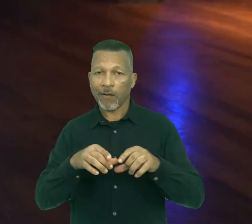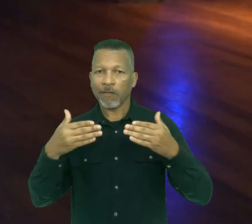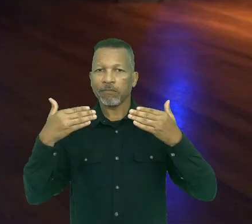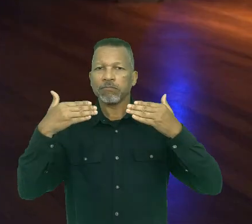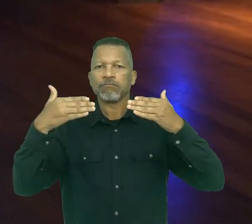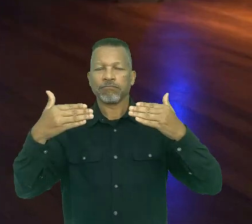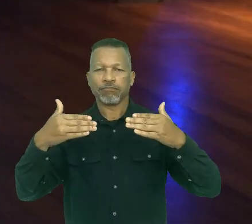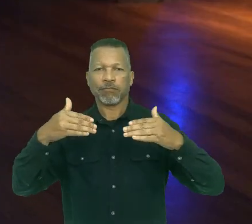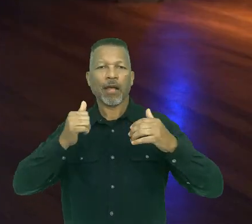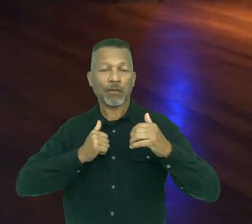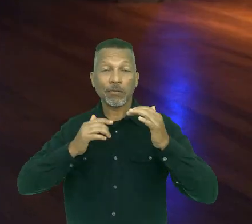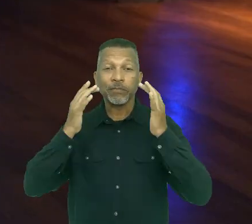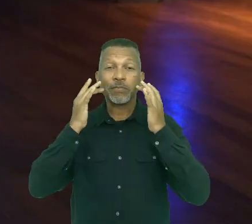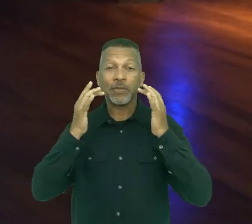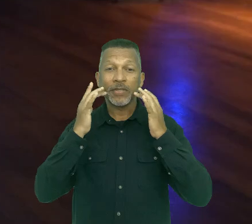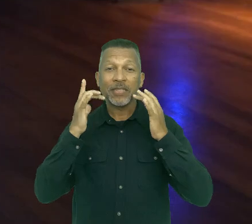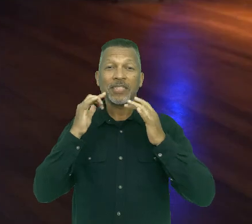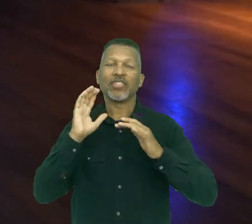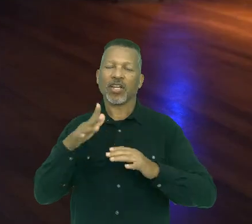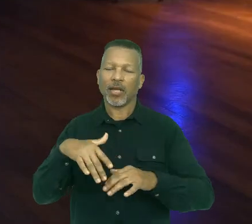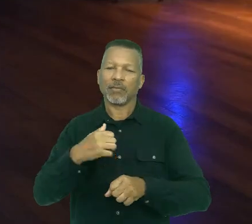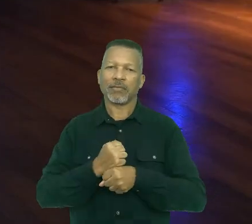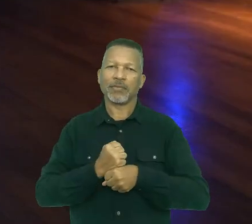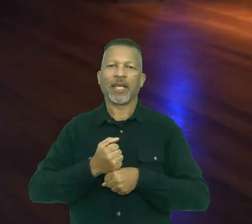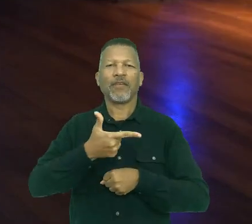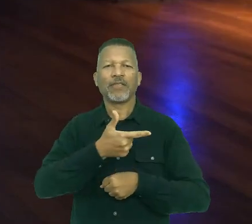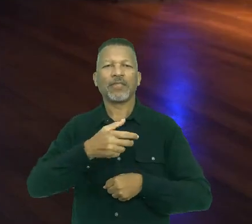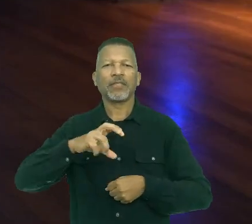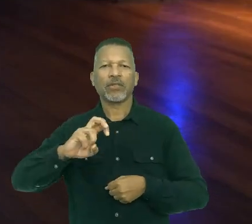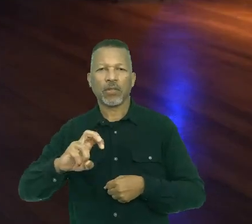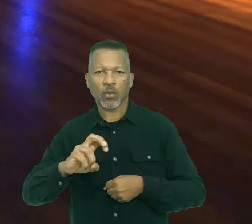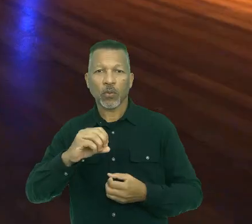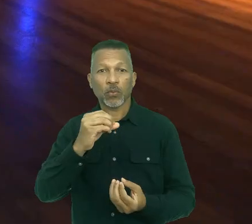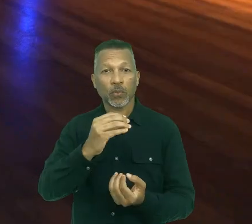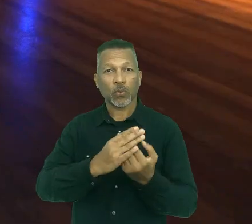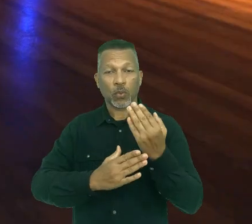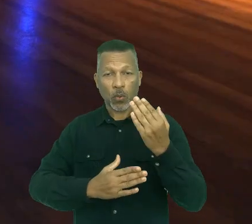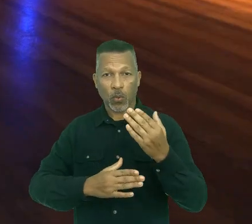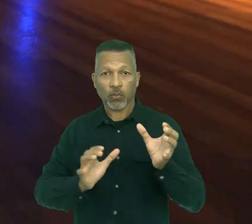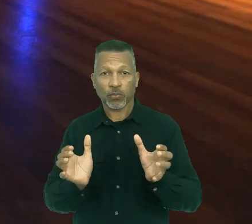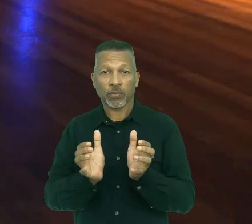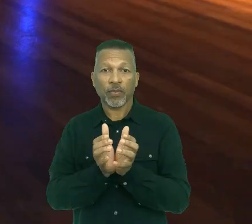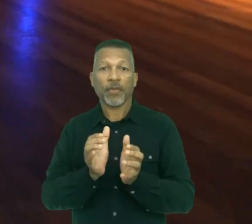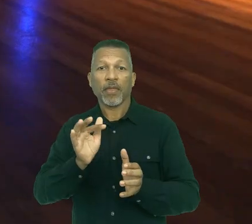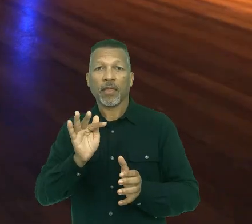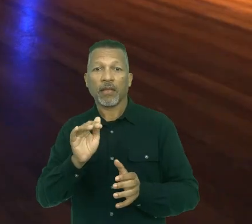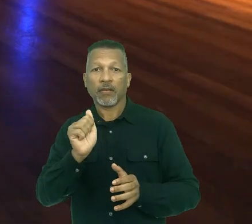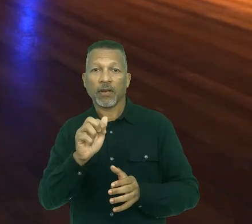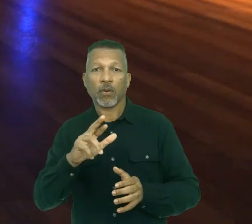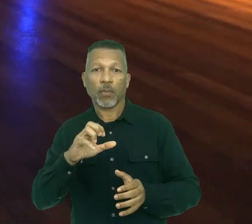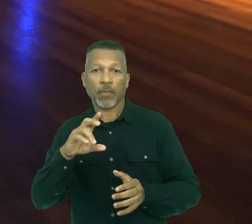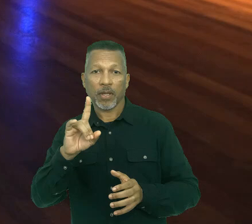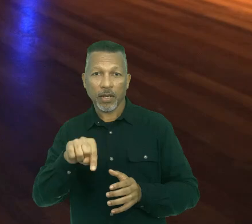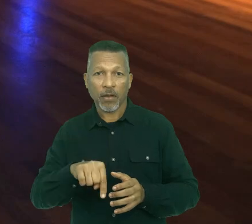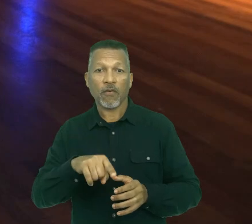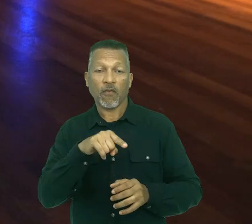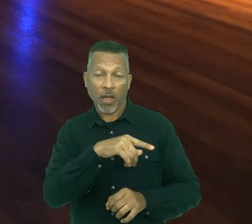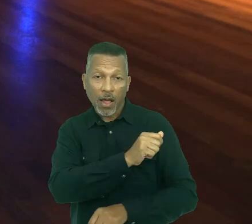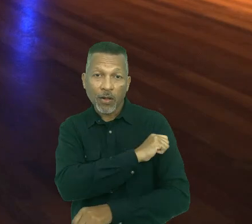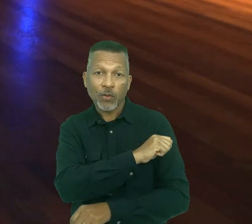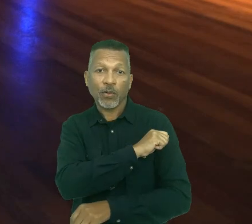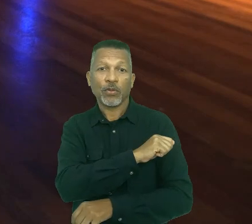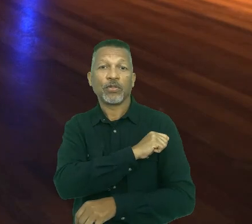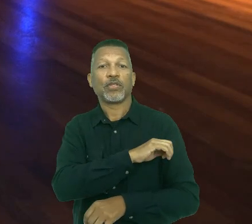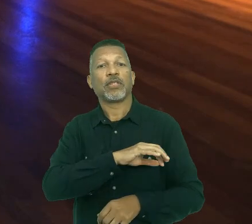de Prova há 25 anos. Foi um dos fundadores do grupo de teatro Farroupilha. Foi aluno de Darcy de Mônaco,